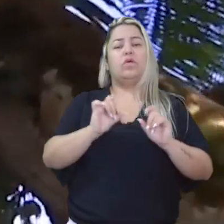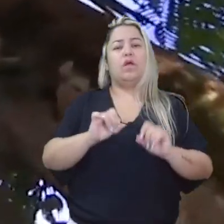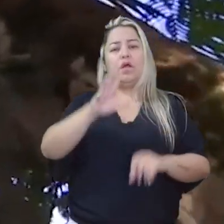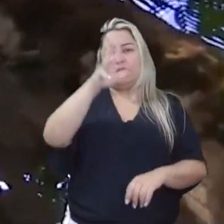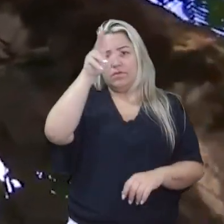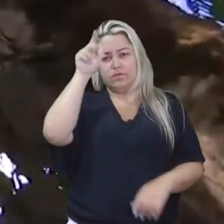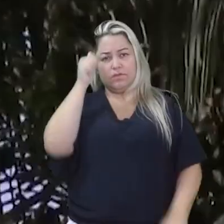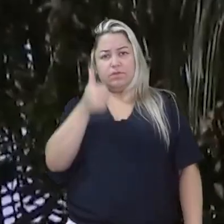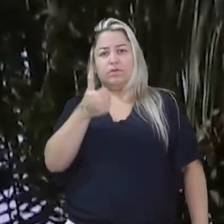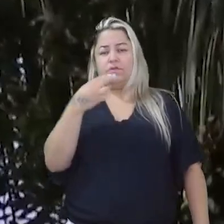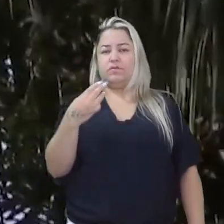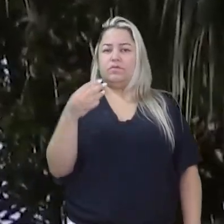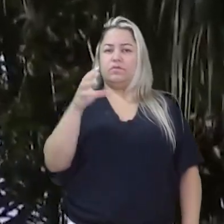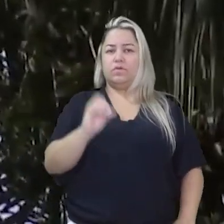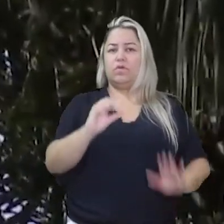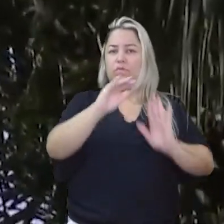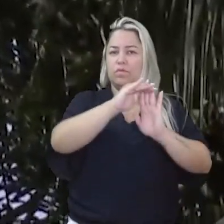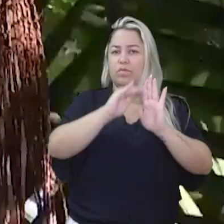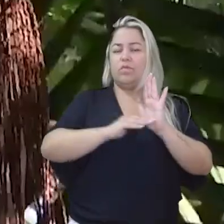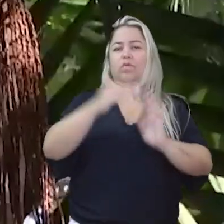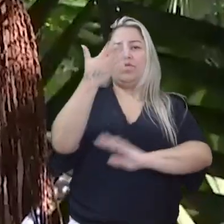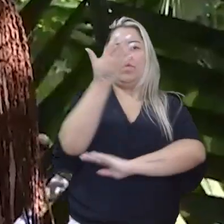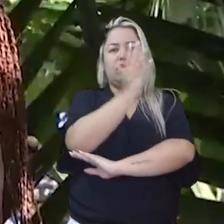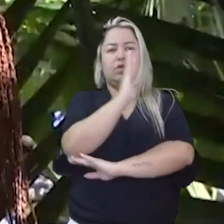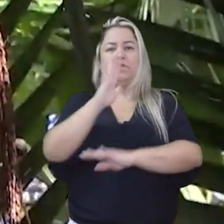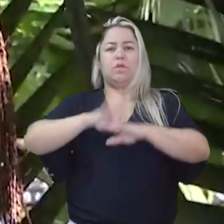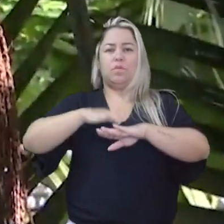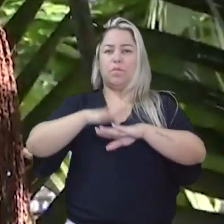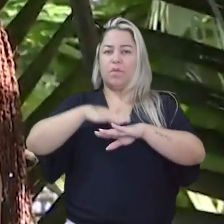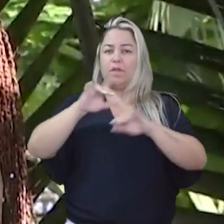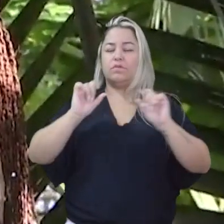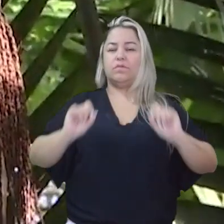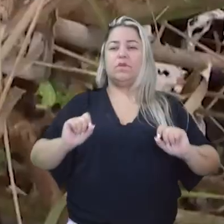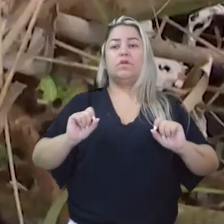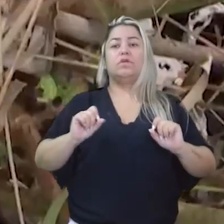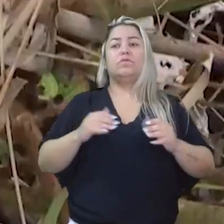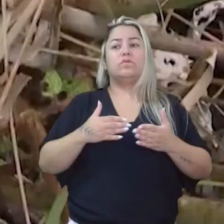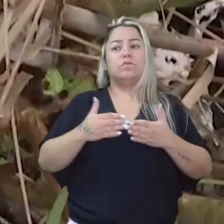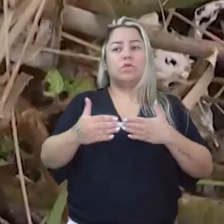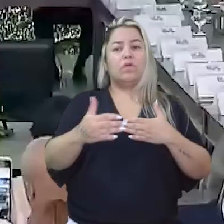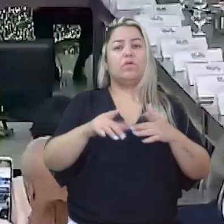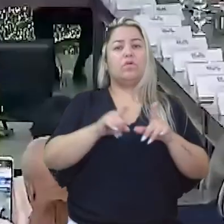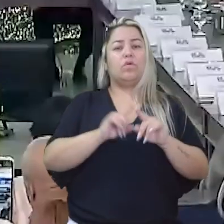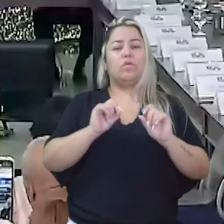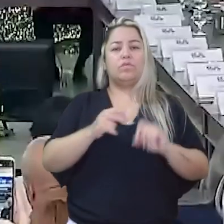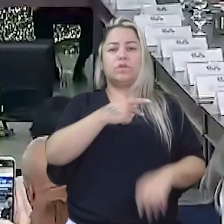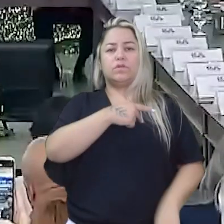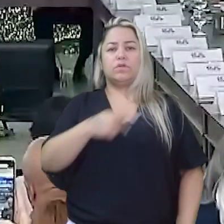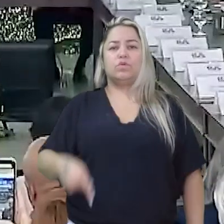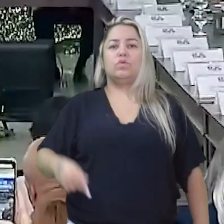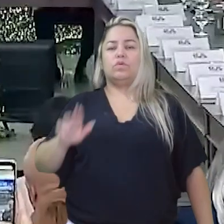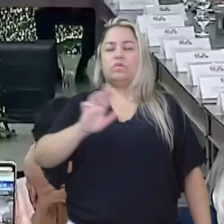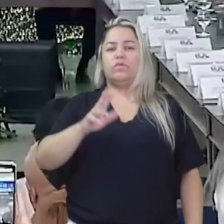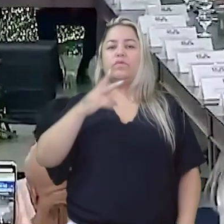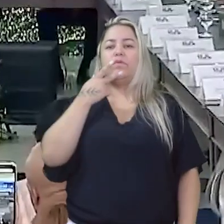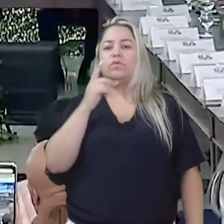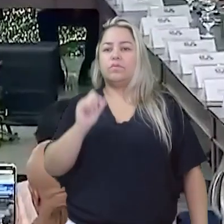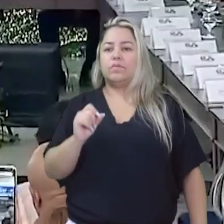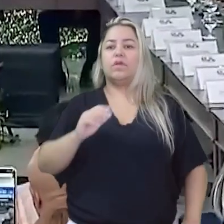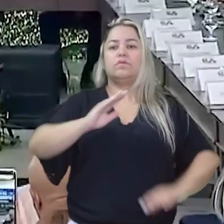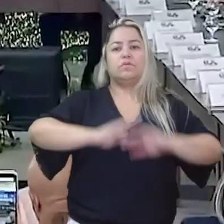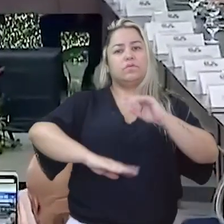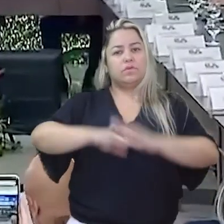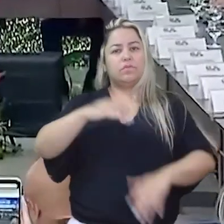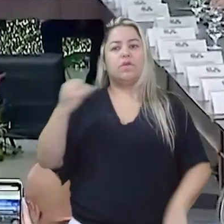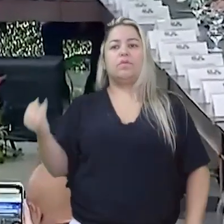e 130 milhões do programa Floresta Mais. Durante o lançamento, o presidente Lula destacou que essas